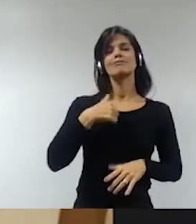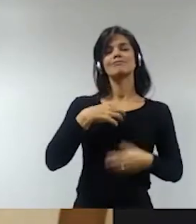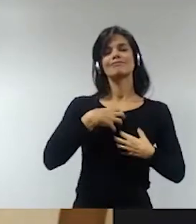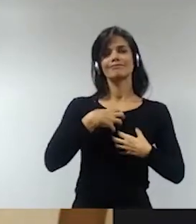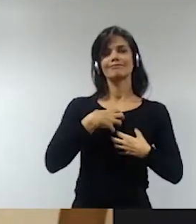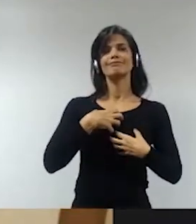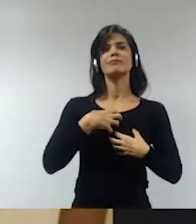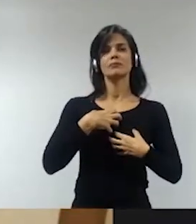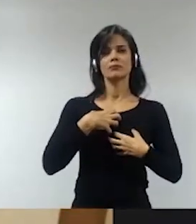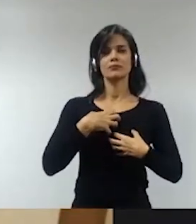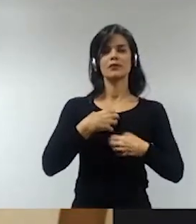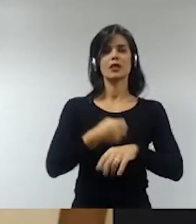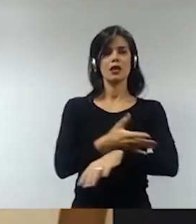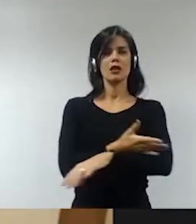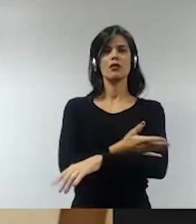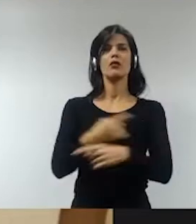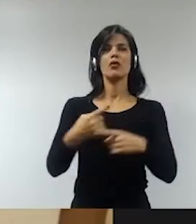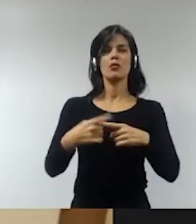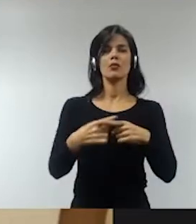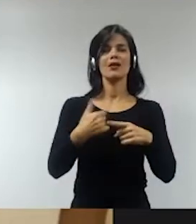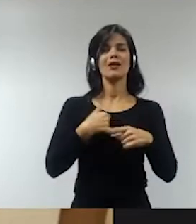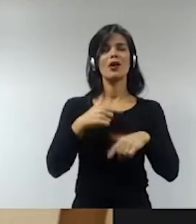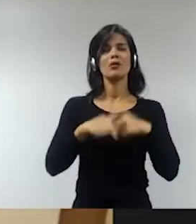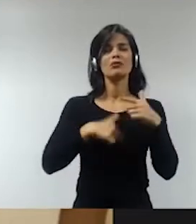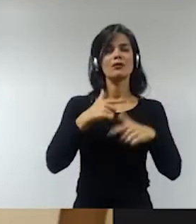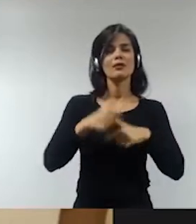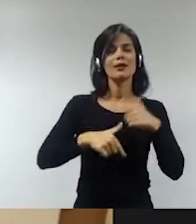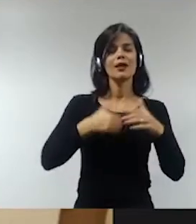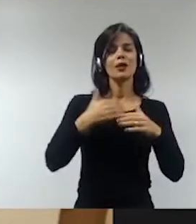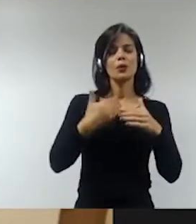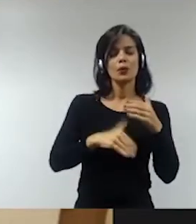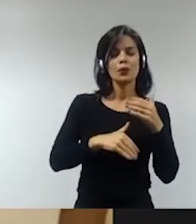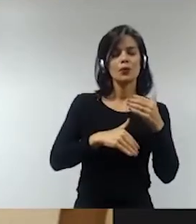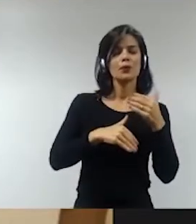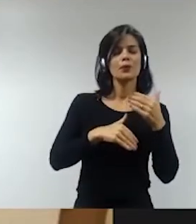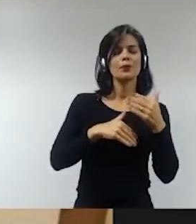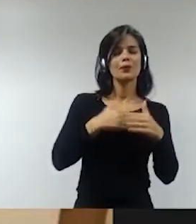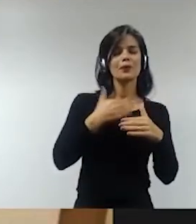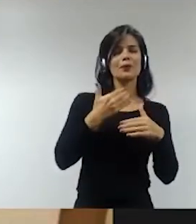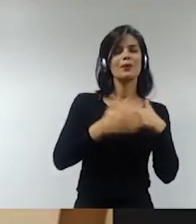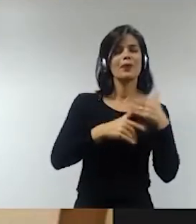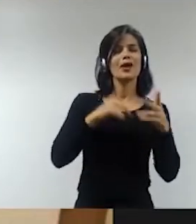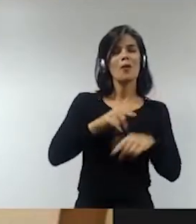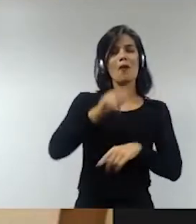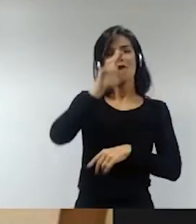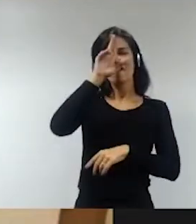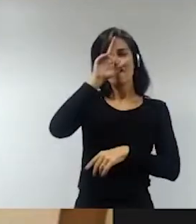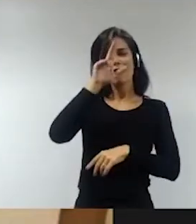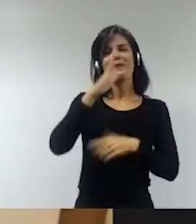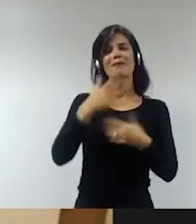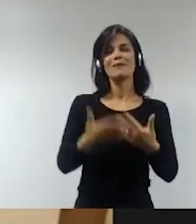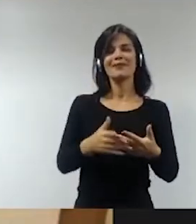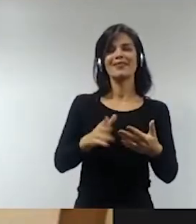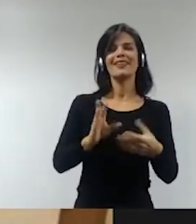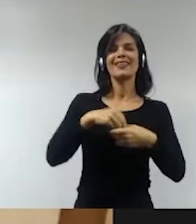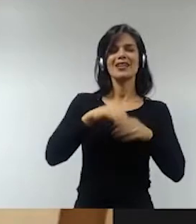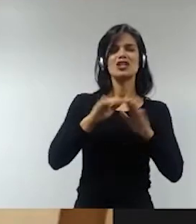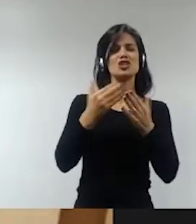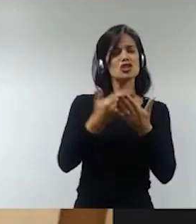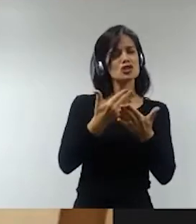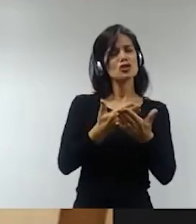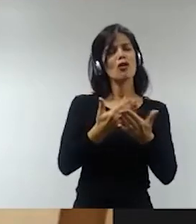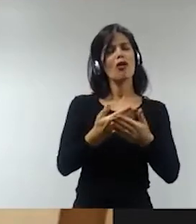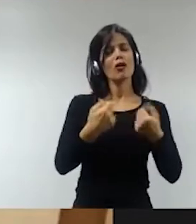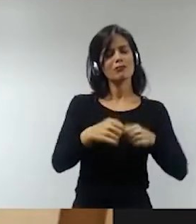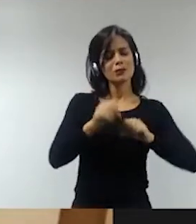é um trabalho, como eu sempre digo, de formiguinha e de educação, acima de tudo, e isso vem desde as escolas, né? É preciso que